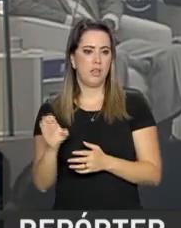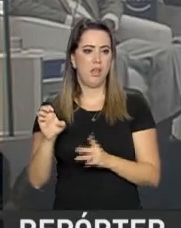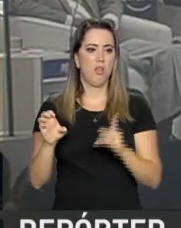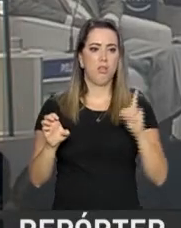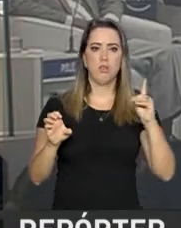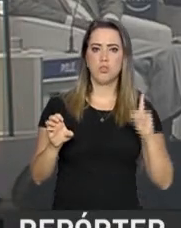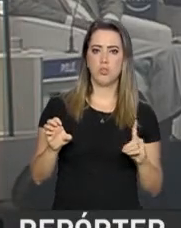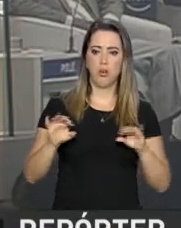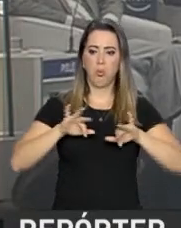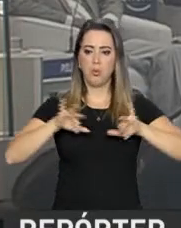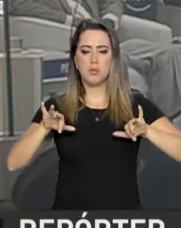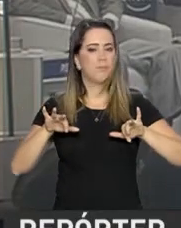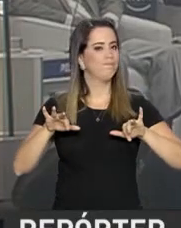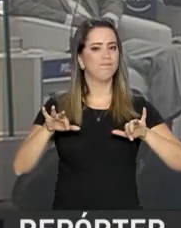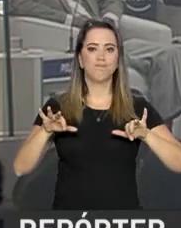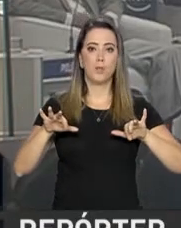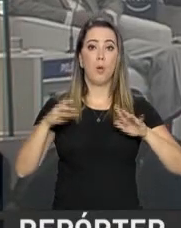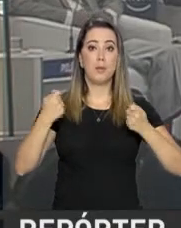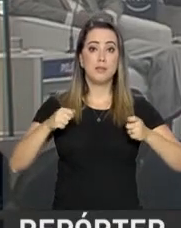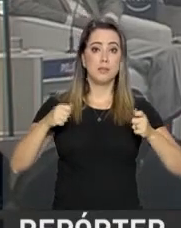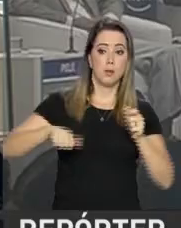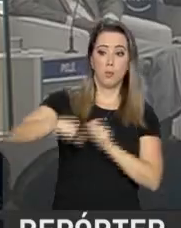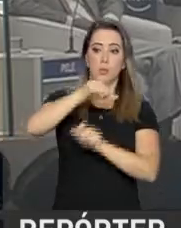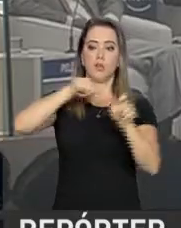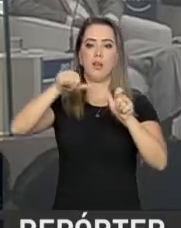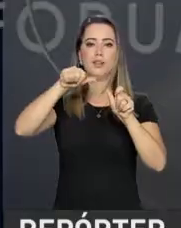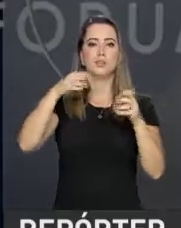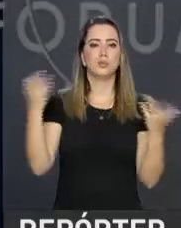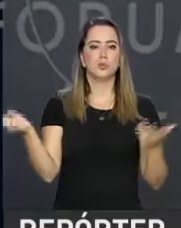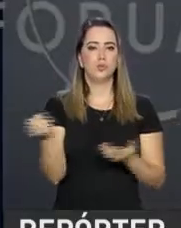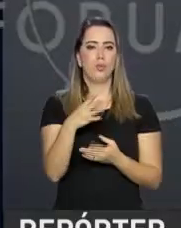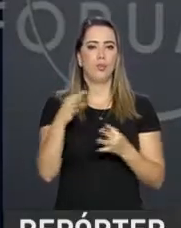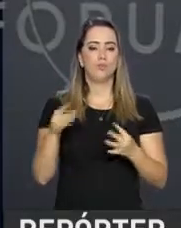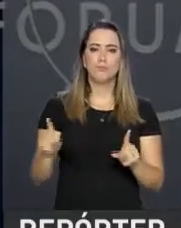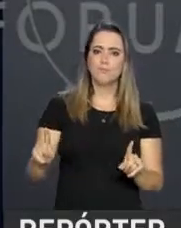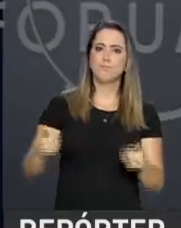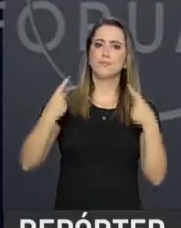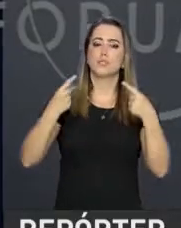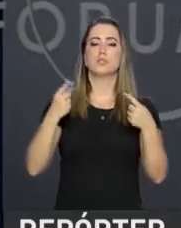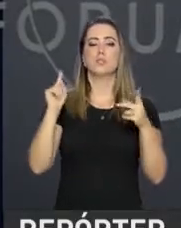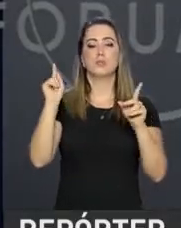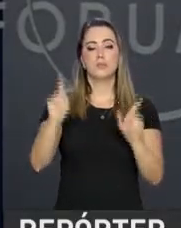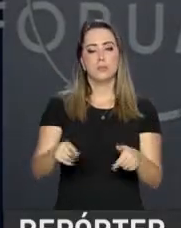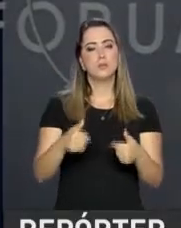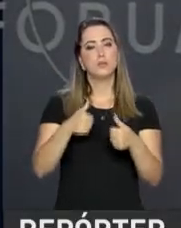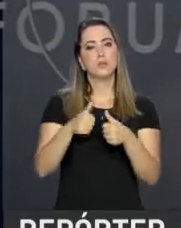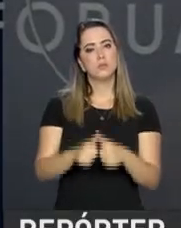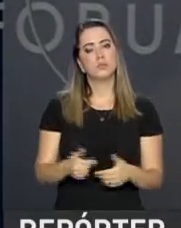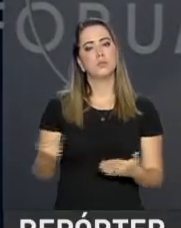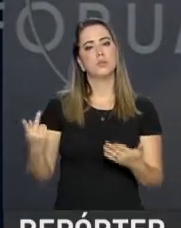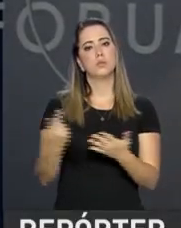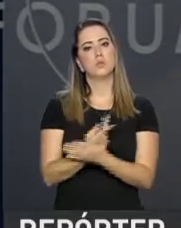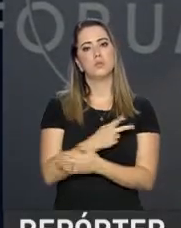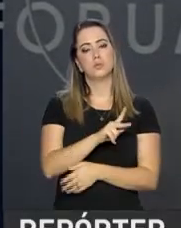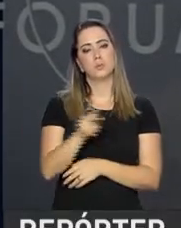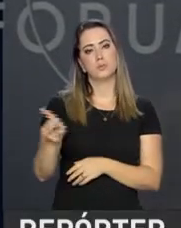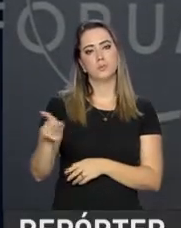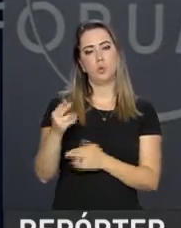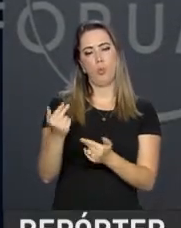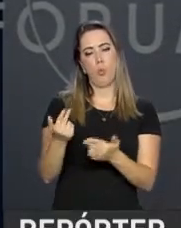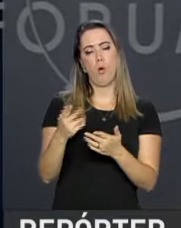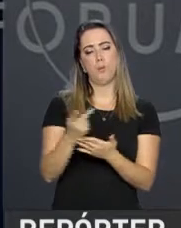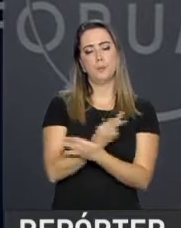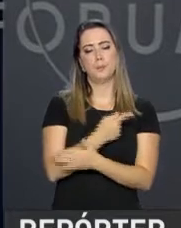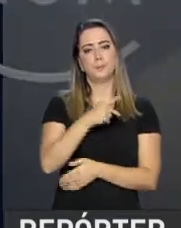precisam se preparar para os desafios da atualidade o que segundo schuab está sendo feito pelo presidente michel temer